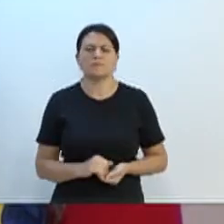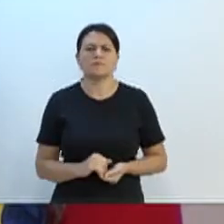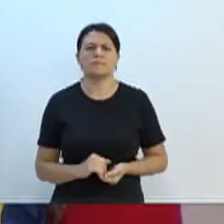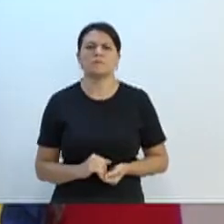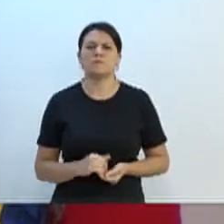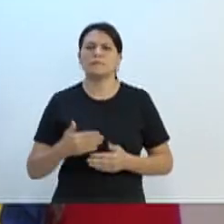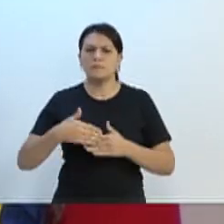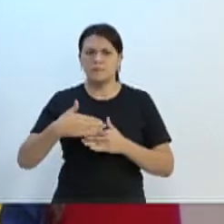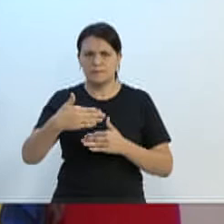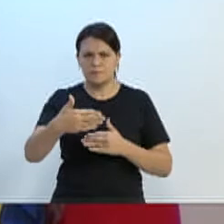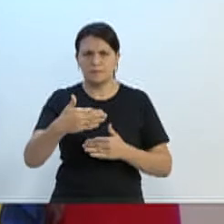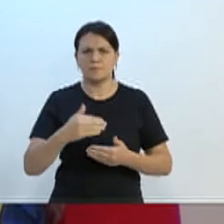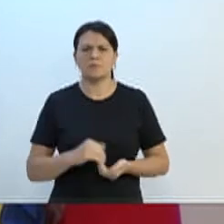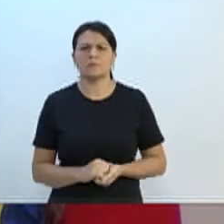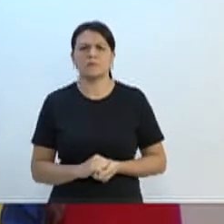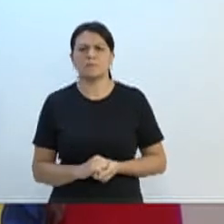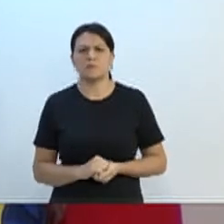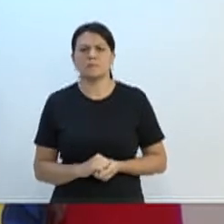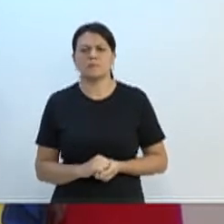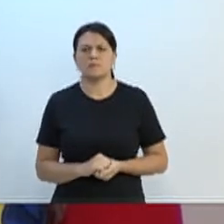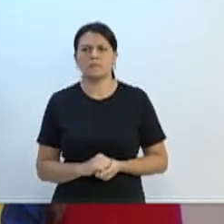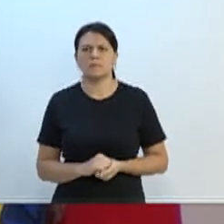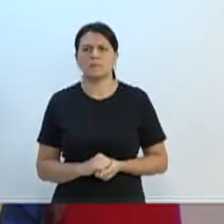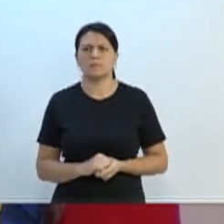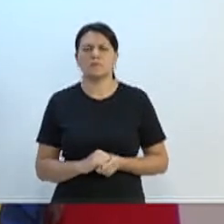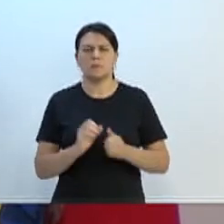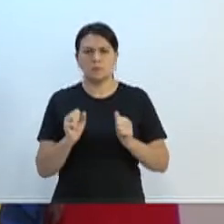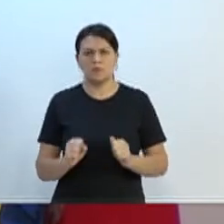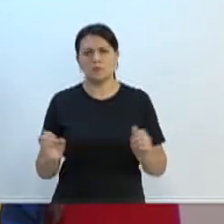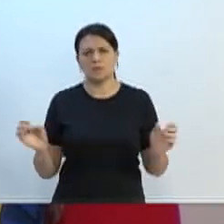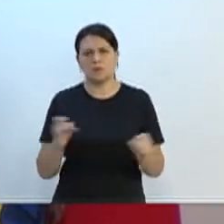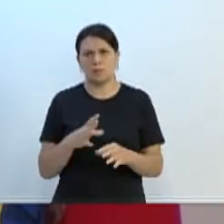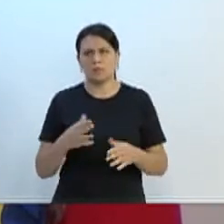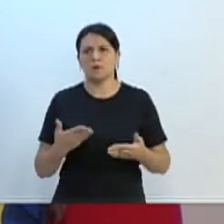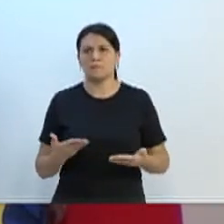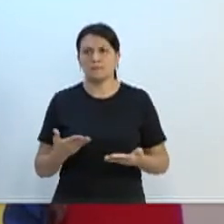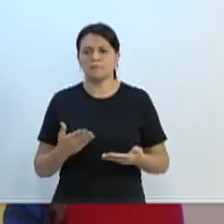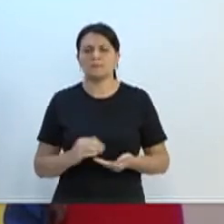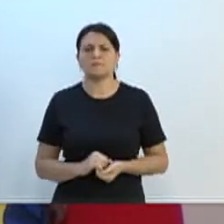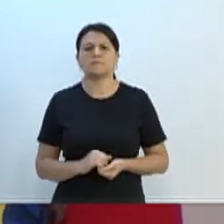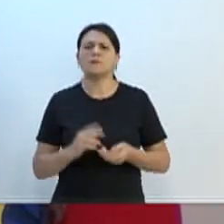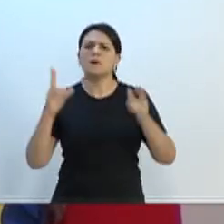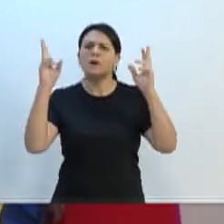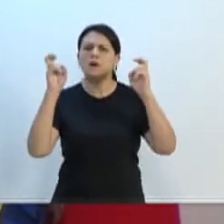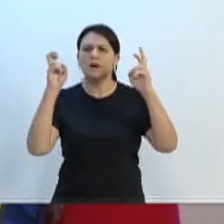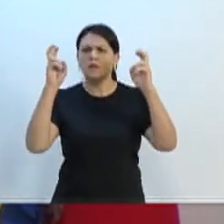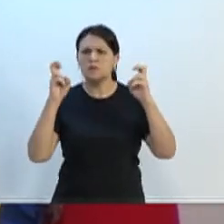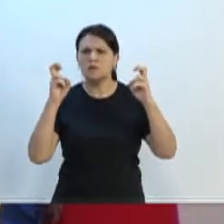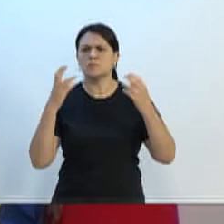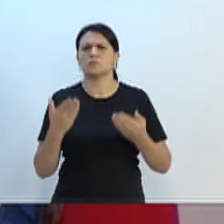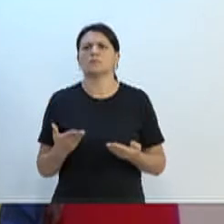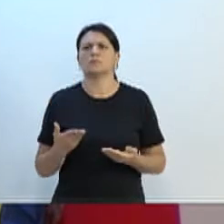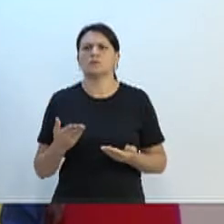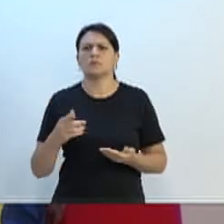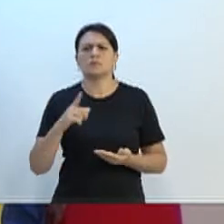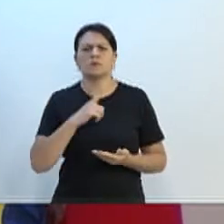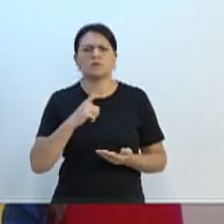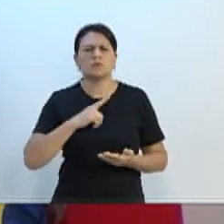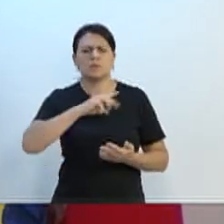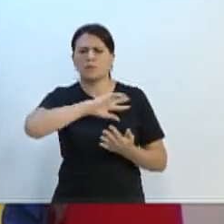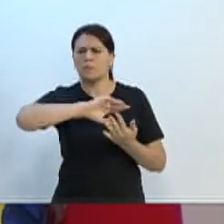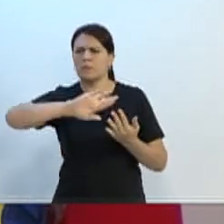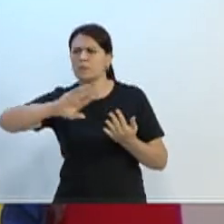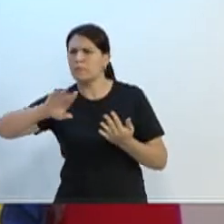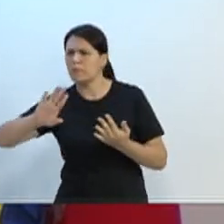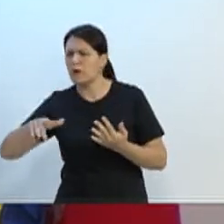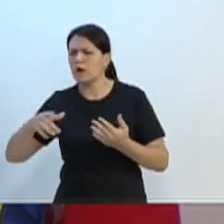Dando sequência, então, para poder terminar e encerrar minha fala, nesse assunto que movimentou vários cantos da